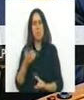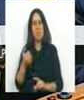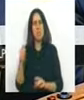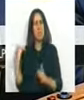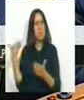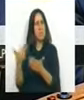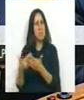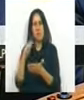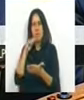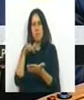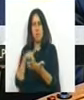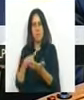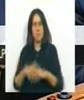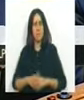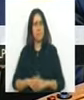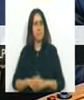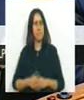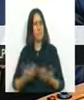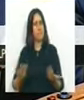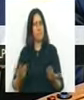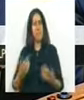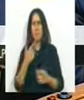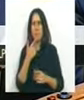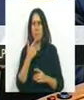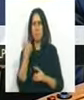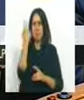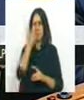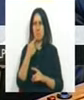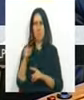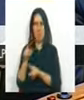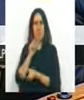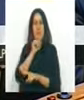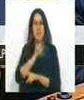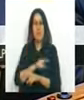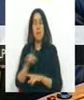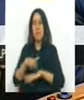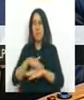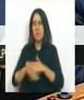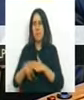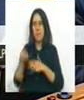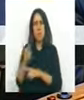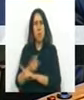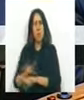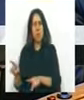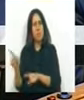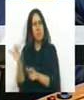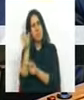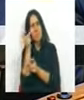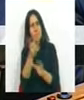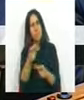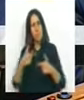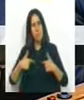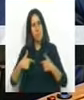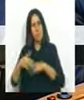é que fica a autoridade de quem faz aquilo que é proibido àqueles que dirige?